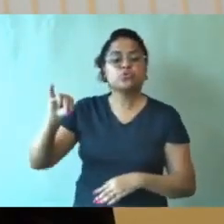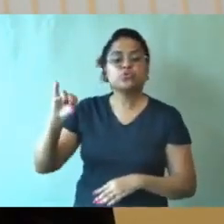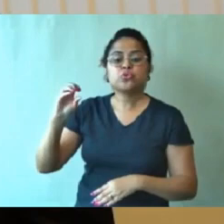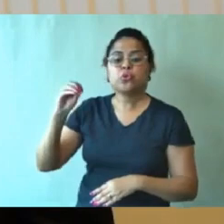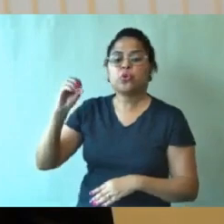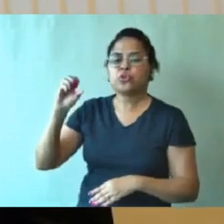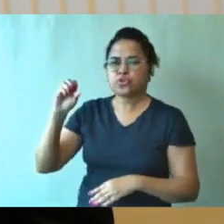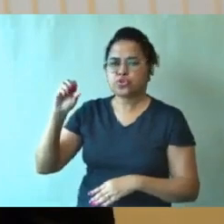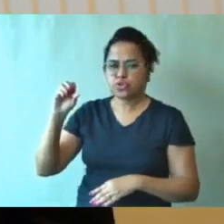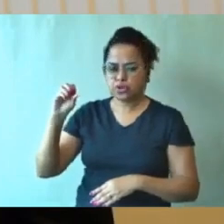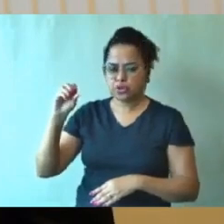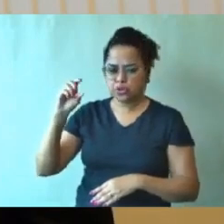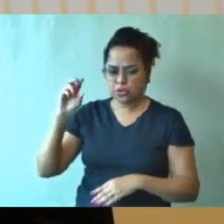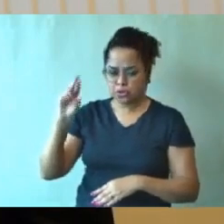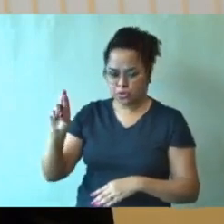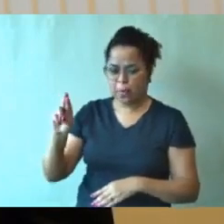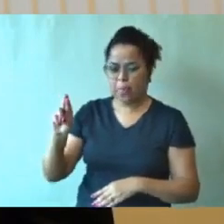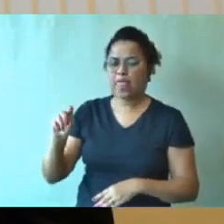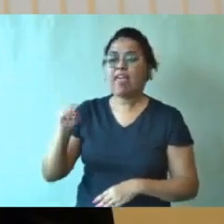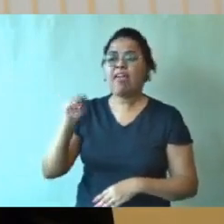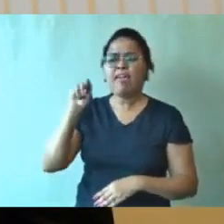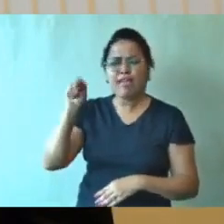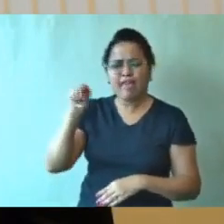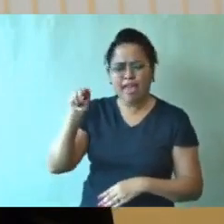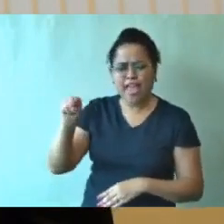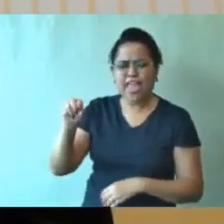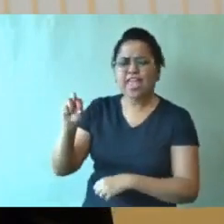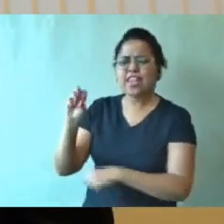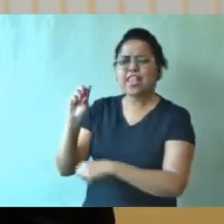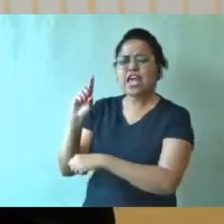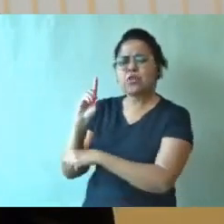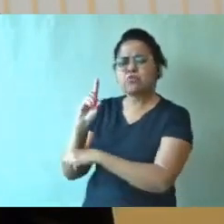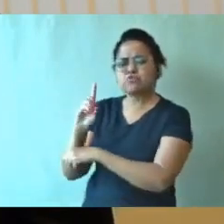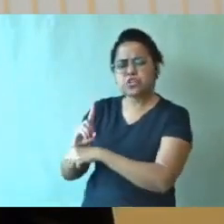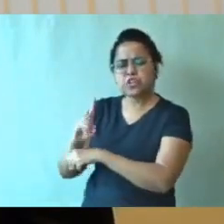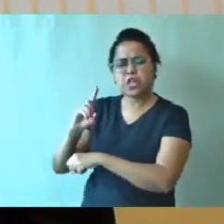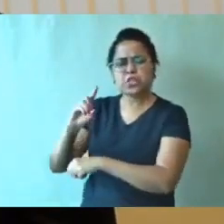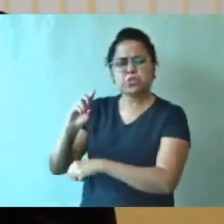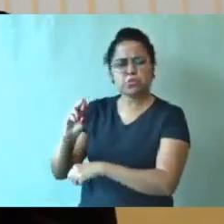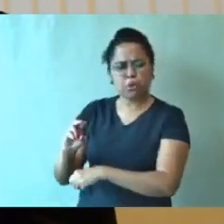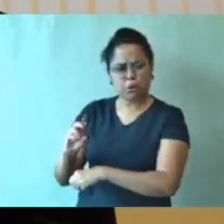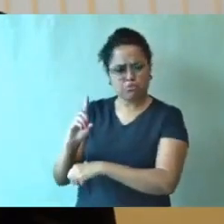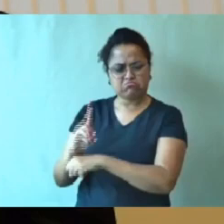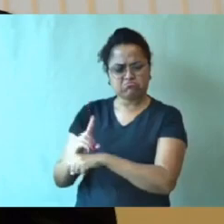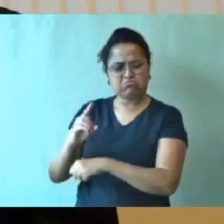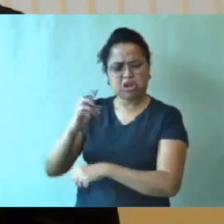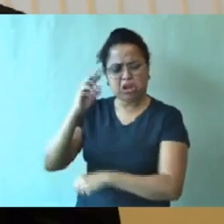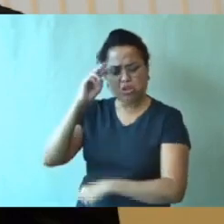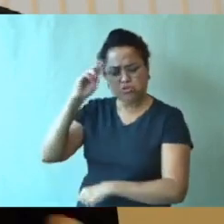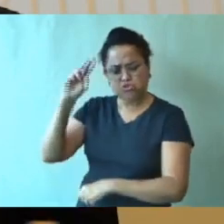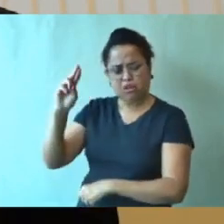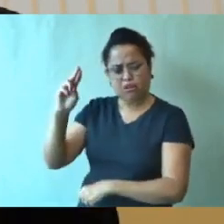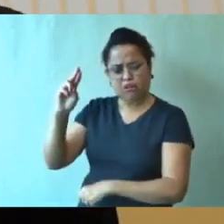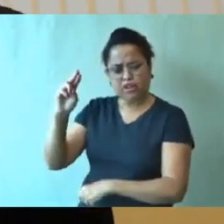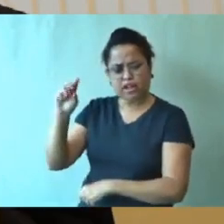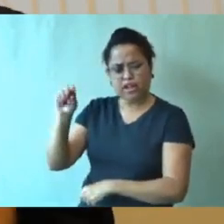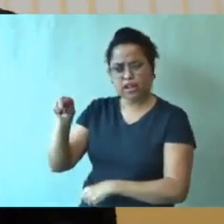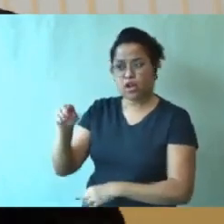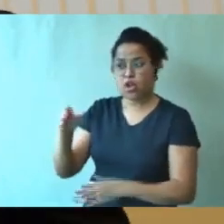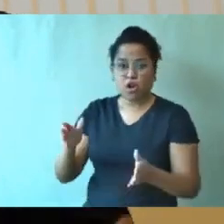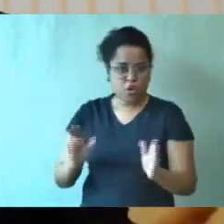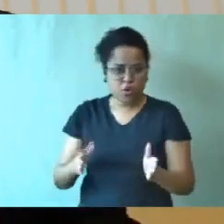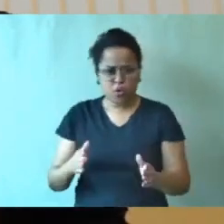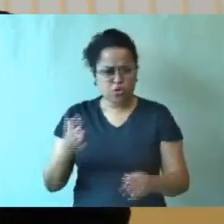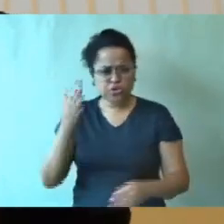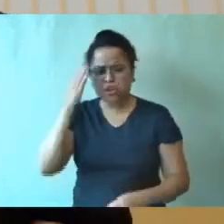grupo lá do pai dele. Ele que representava ele em todas as reuniões antes... Hoje eu não sei se ele é diretor lá mais,